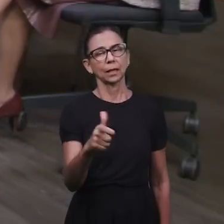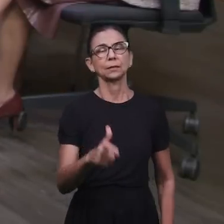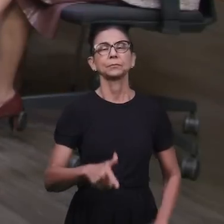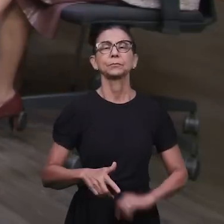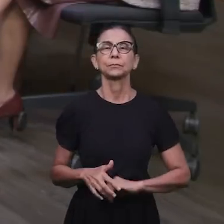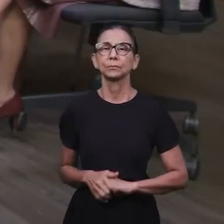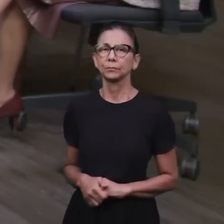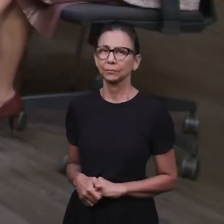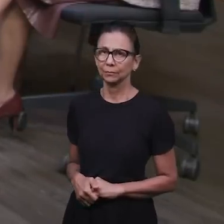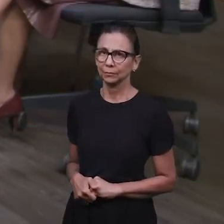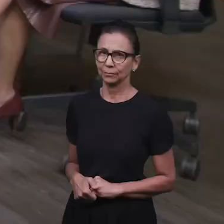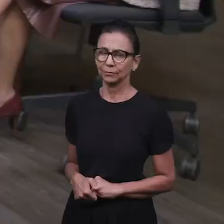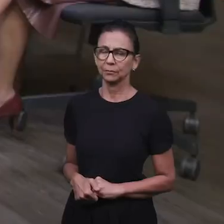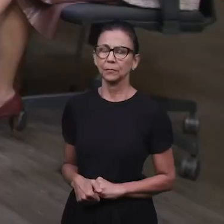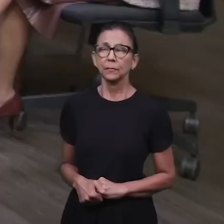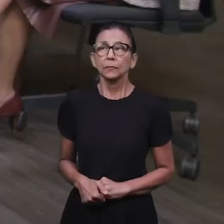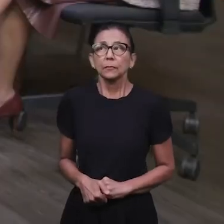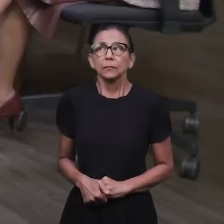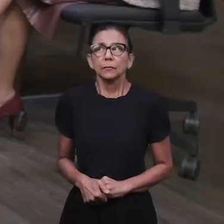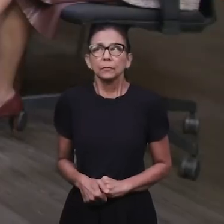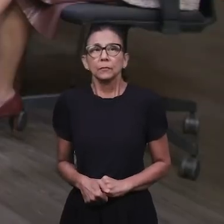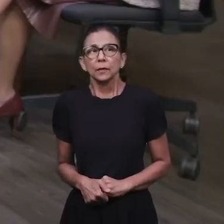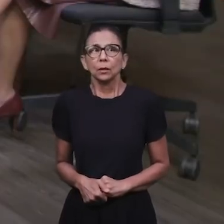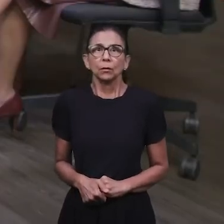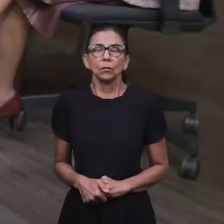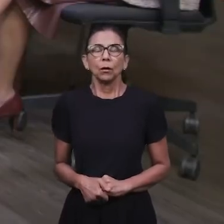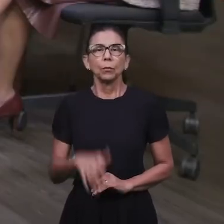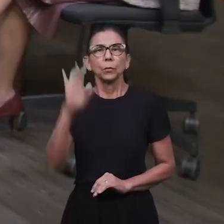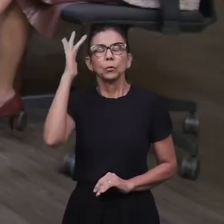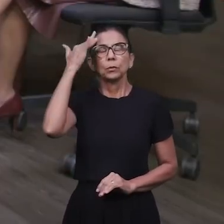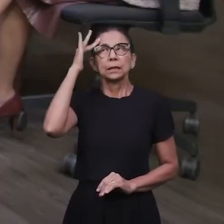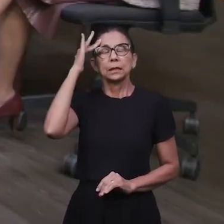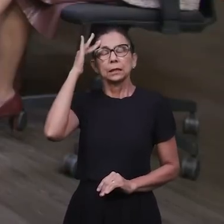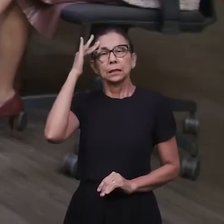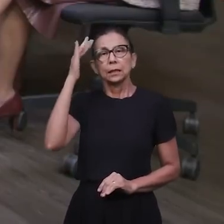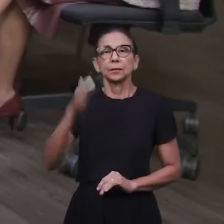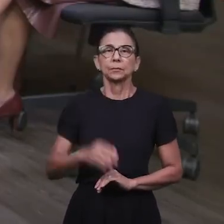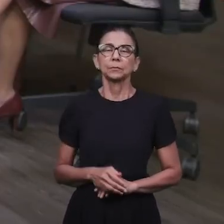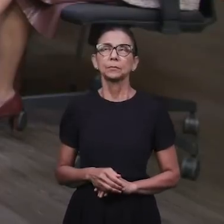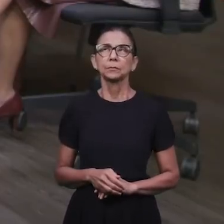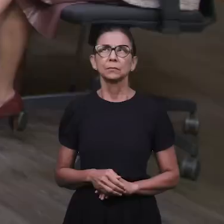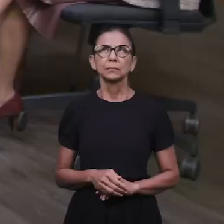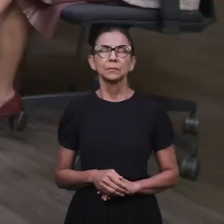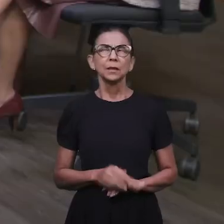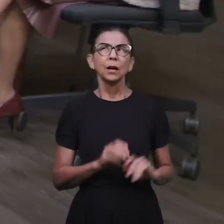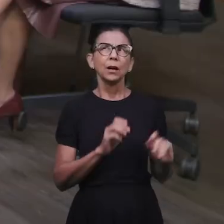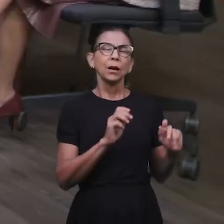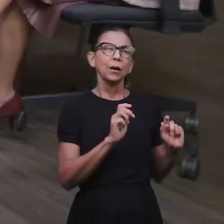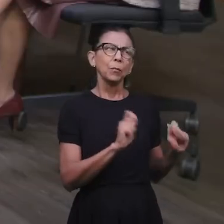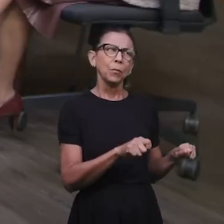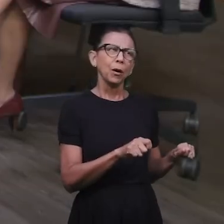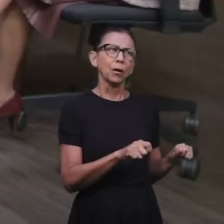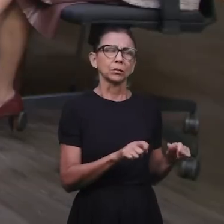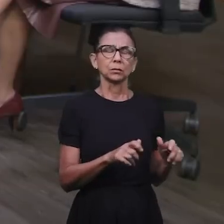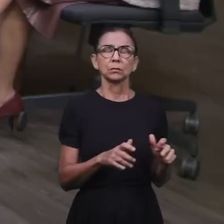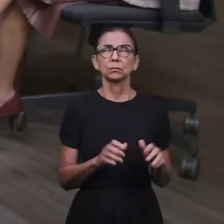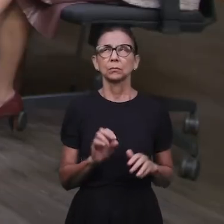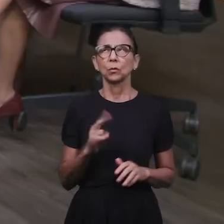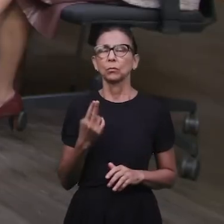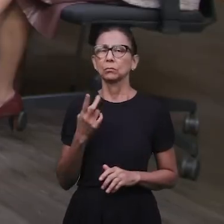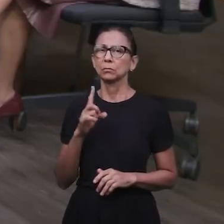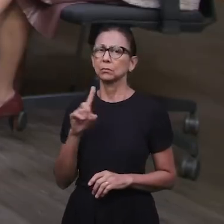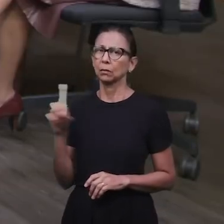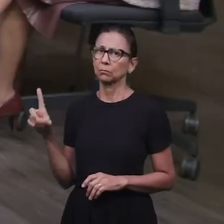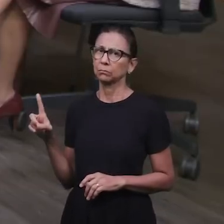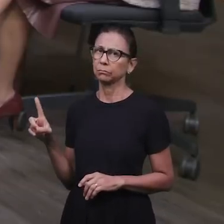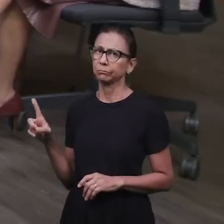então, como discernir se alguma coisa convém ou edifica? Eu quero citar a palavra